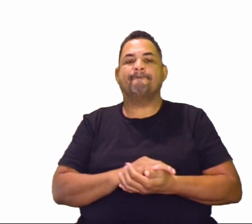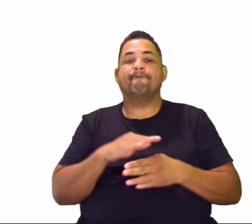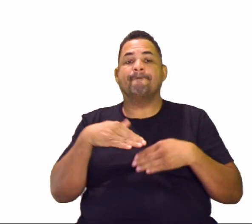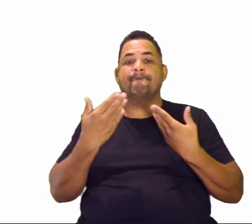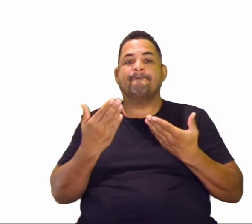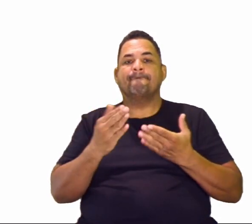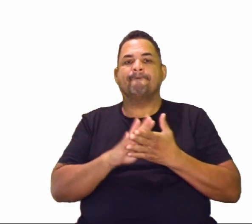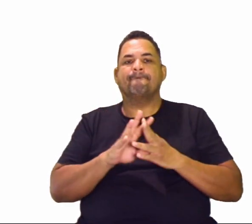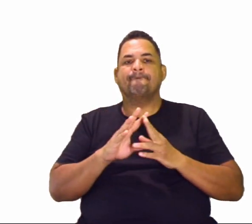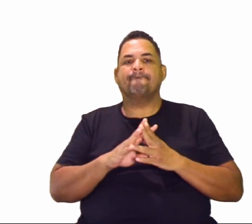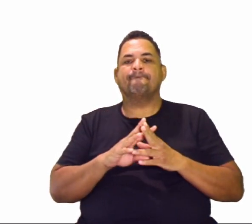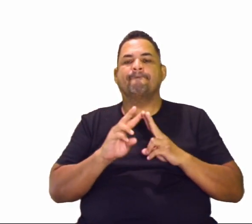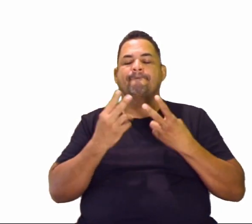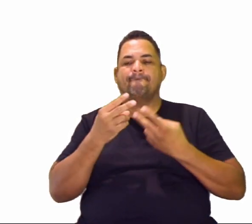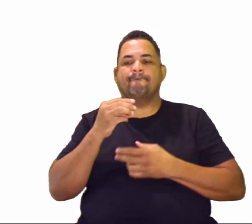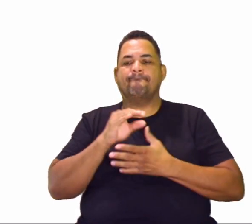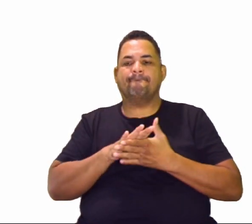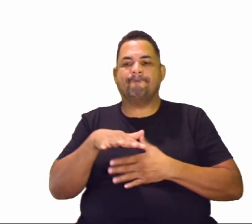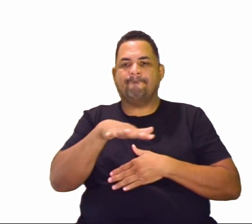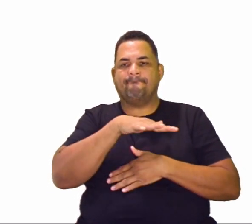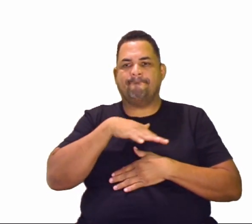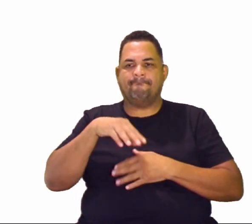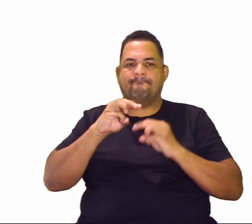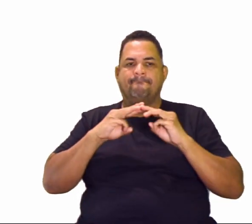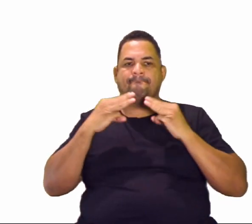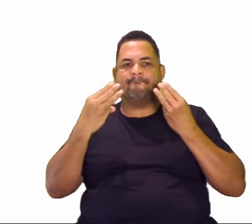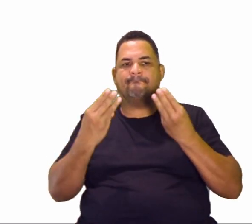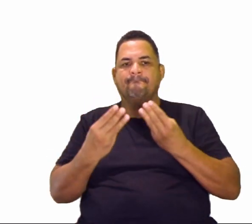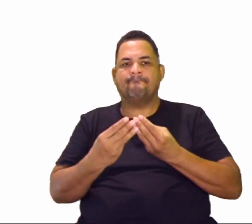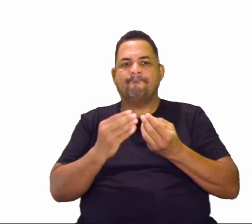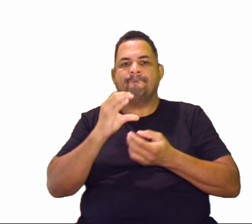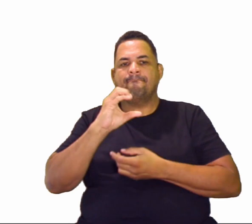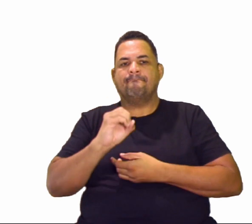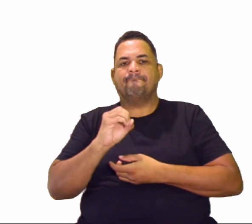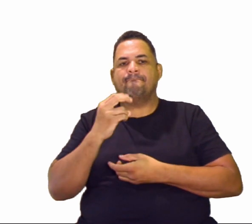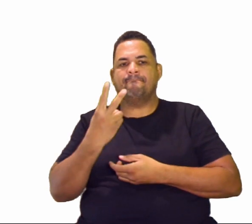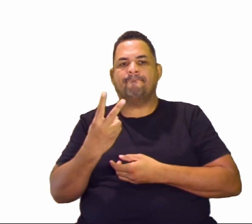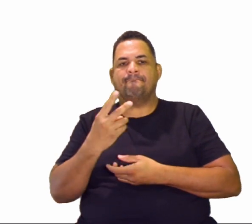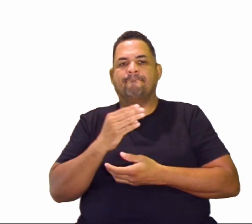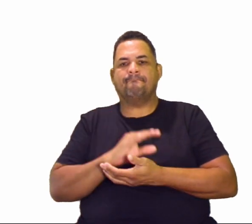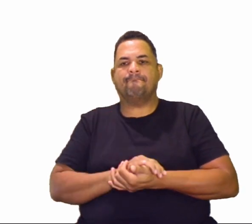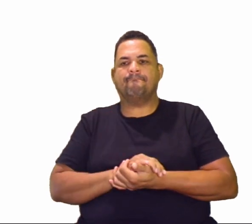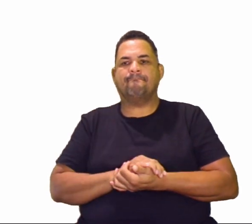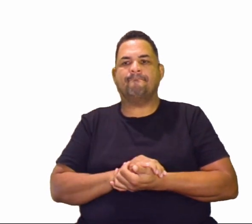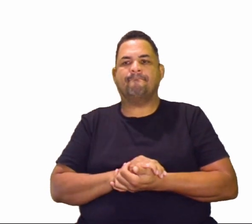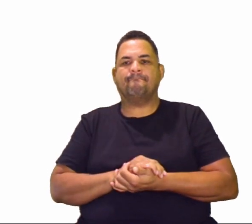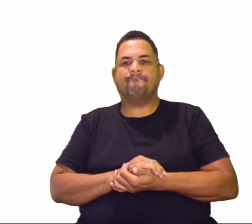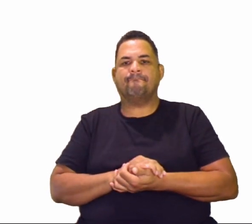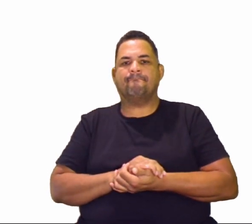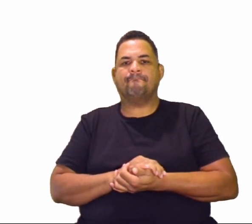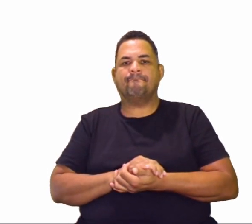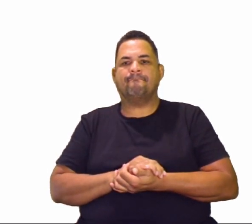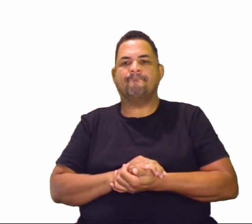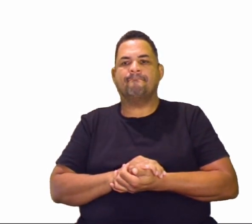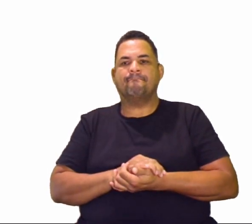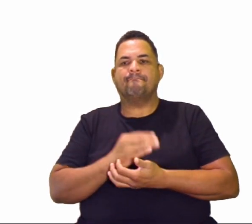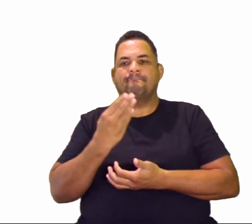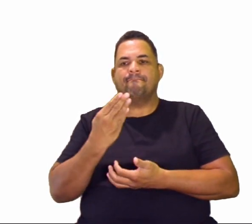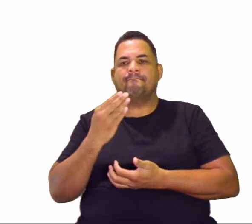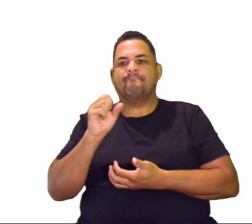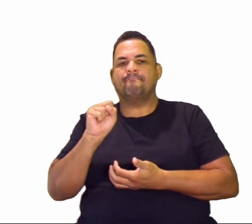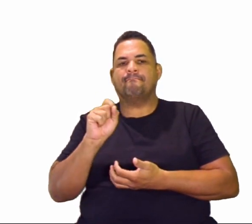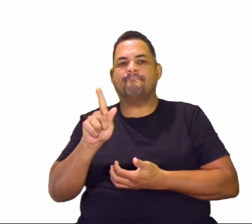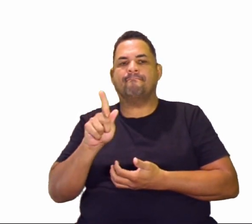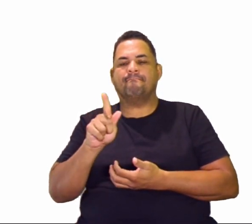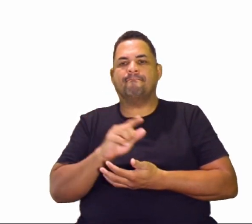volume ocupado por uma massa que tem 48 gramas de oxigênio, lembrando